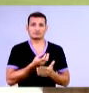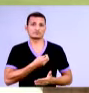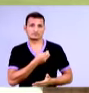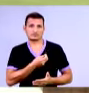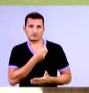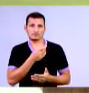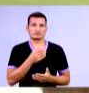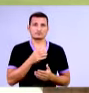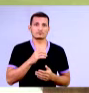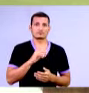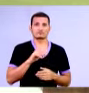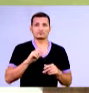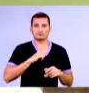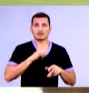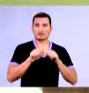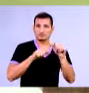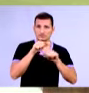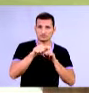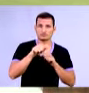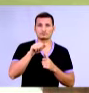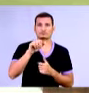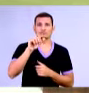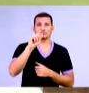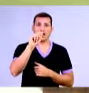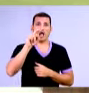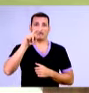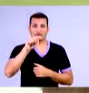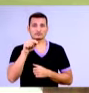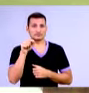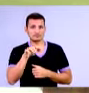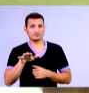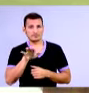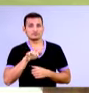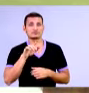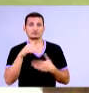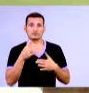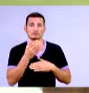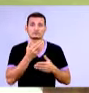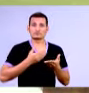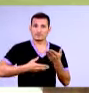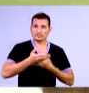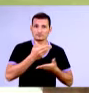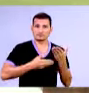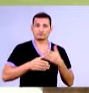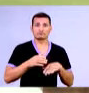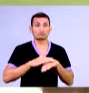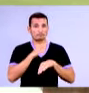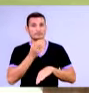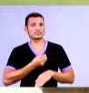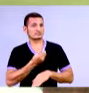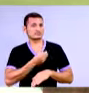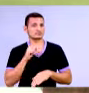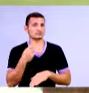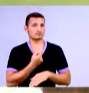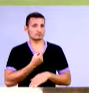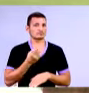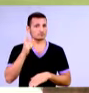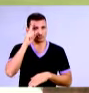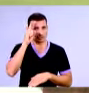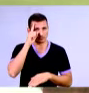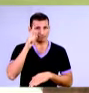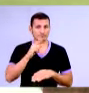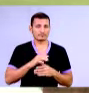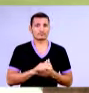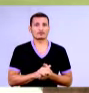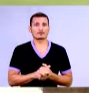temos a utilização do software do AVA nesse ambiente. Então, essa interação está cada vez mais presente no nosso dia a dia e que está cada vez